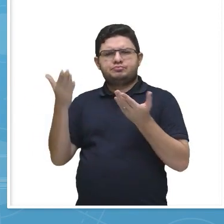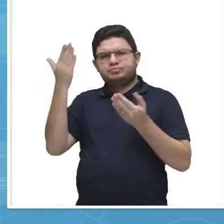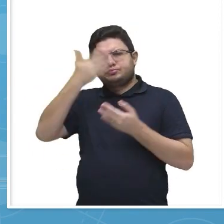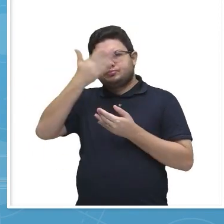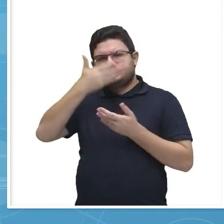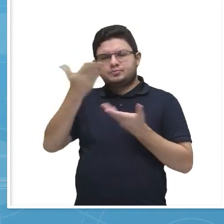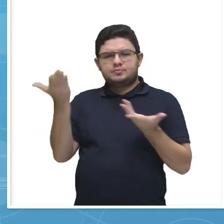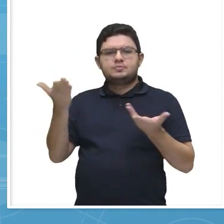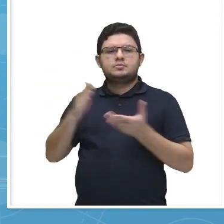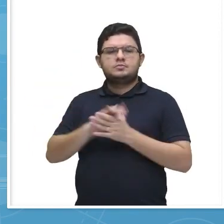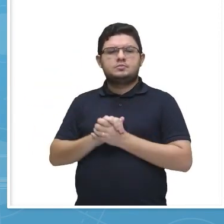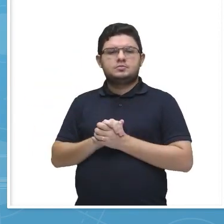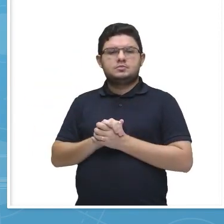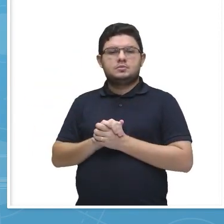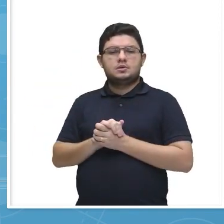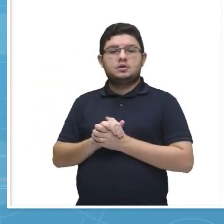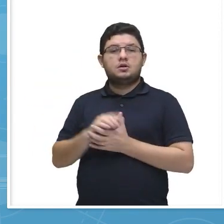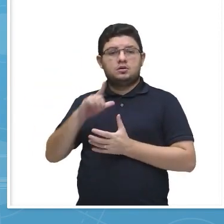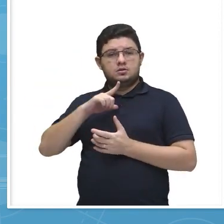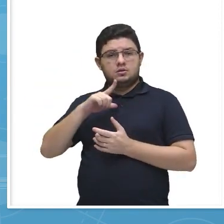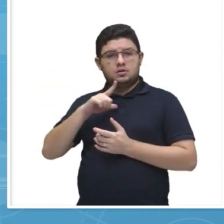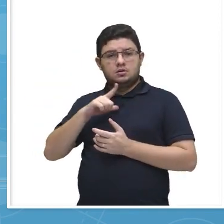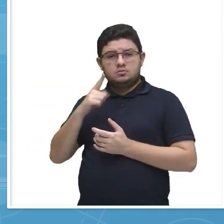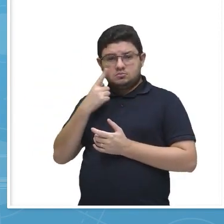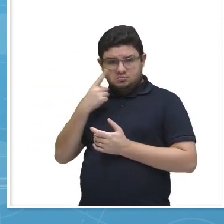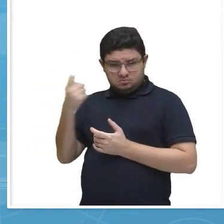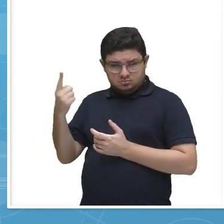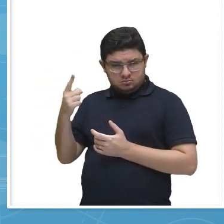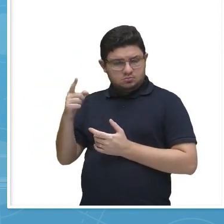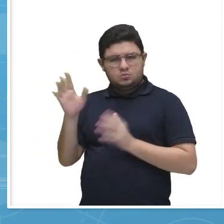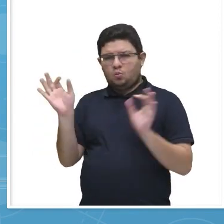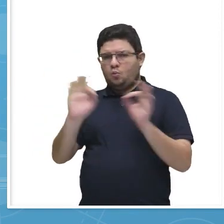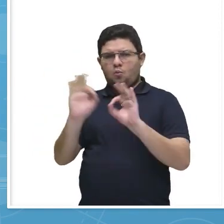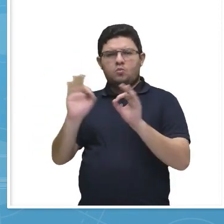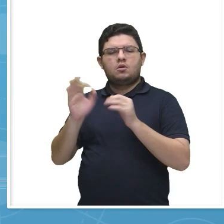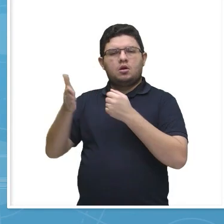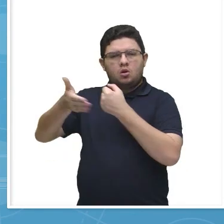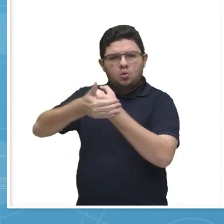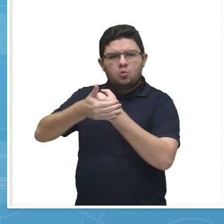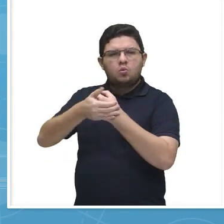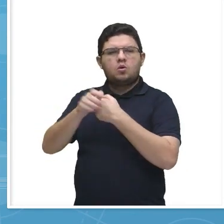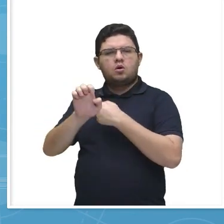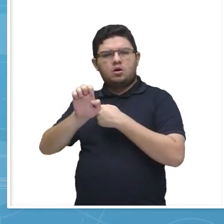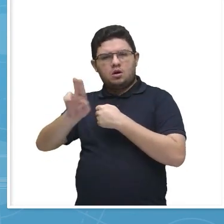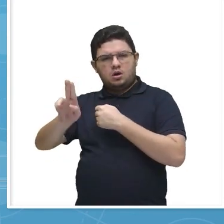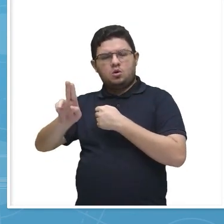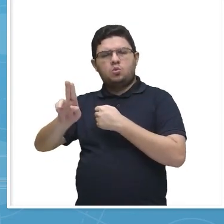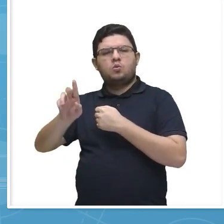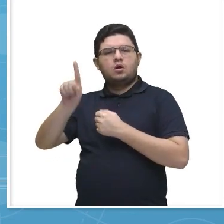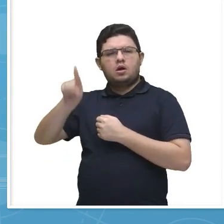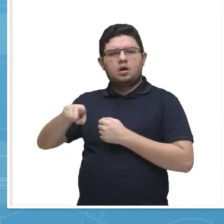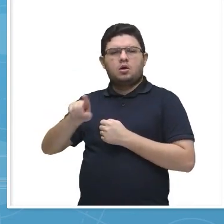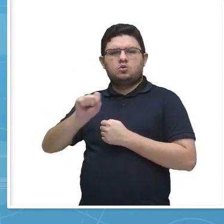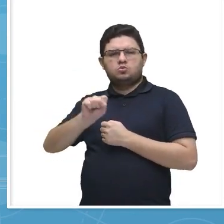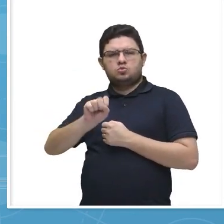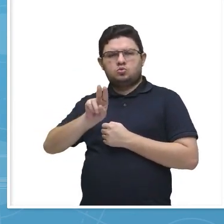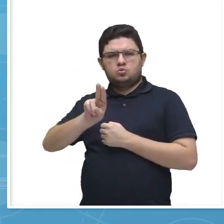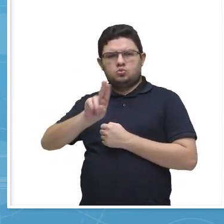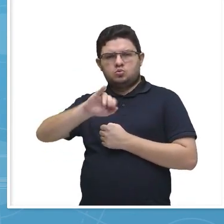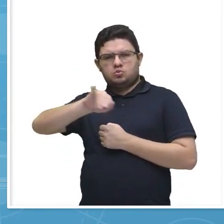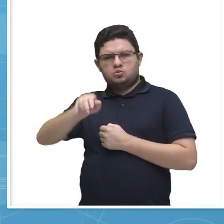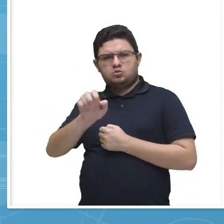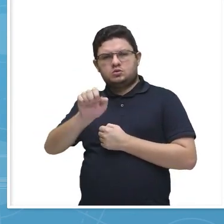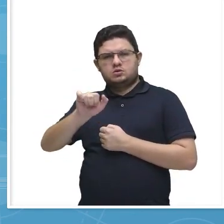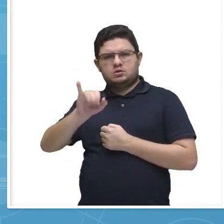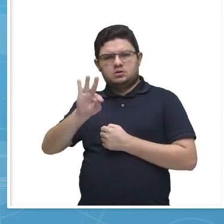percebe que a palavra eu, que é o nosso sujeito, está oculto, está omitido, certo? Então, o sujeito